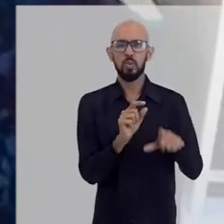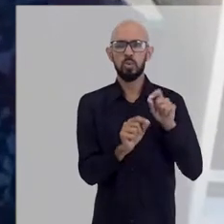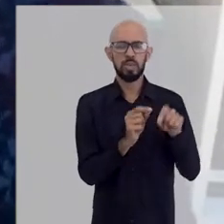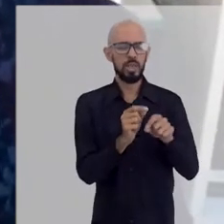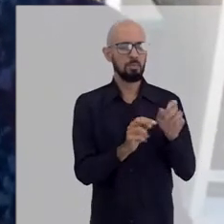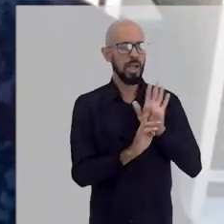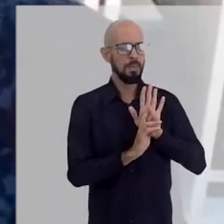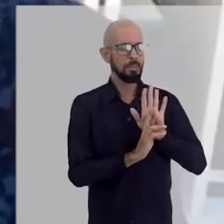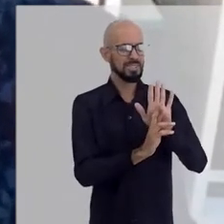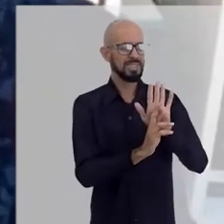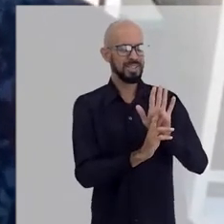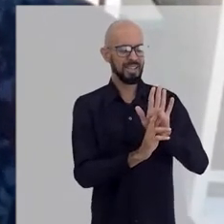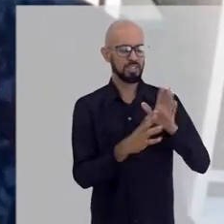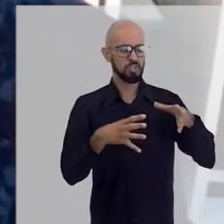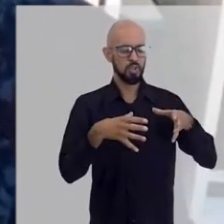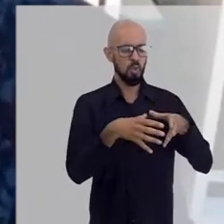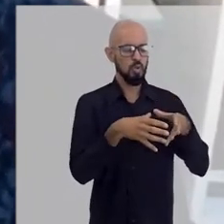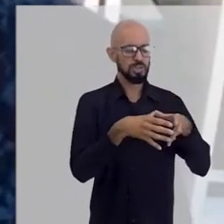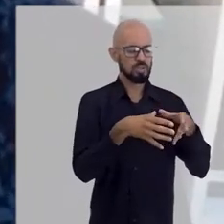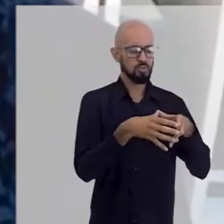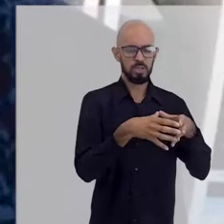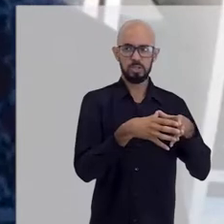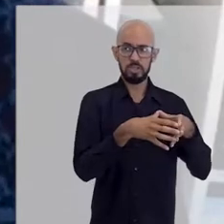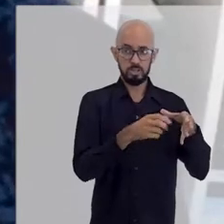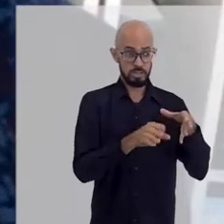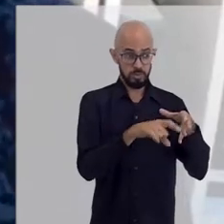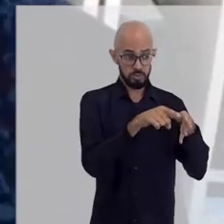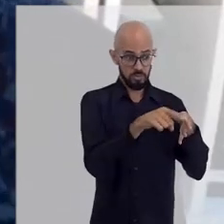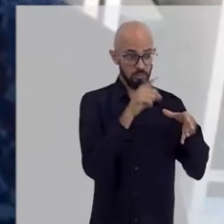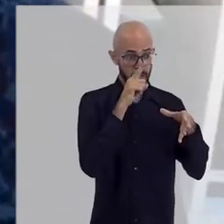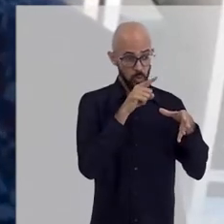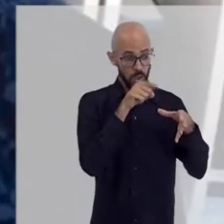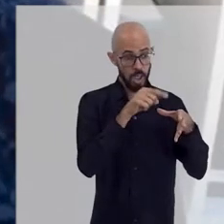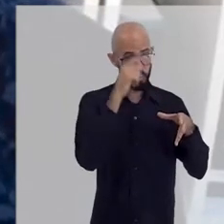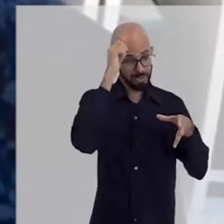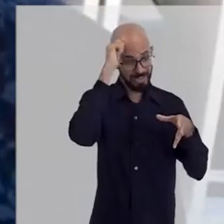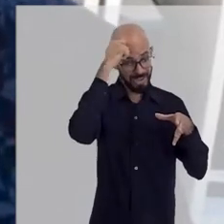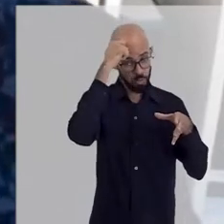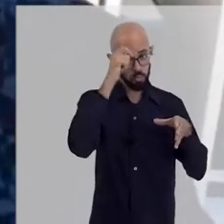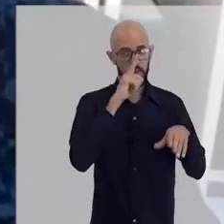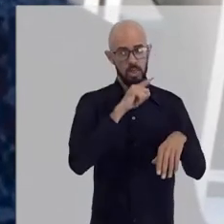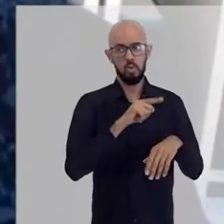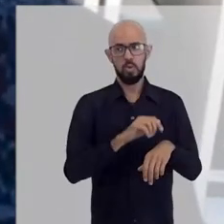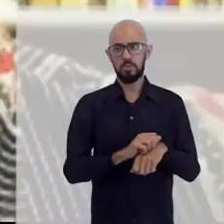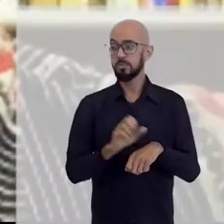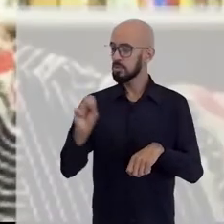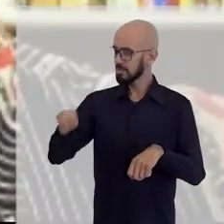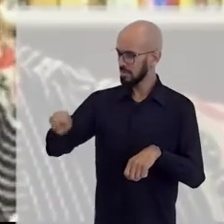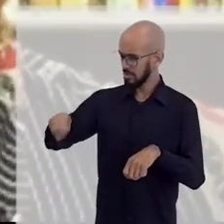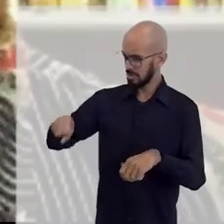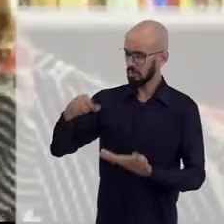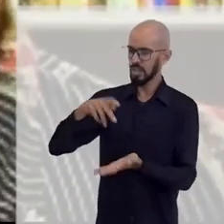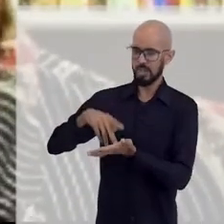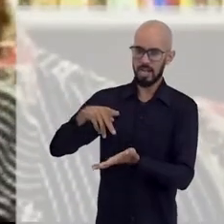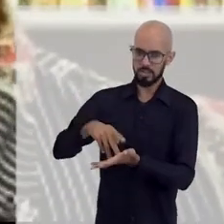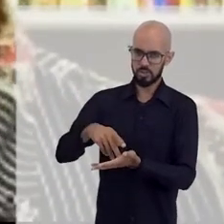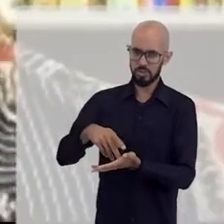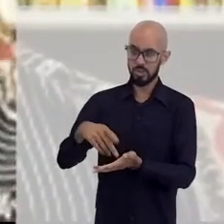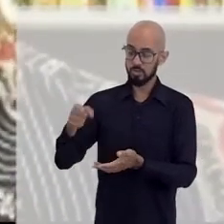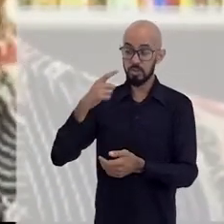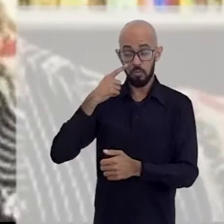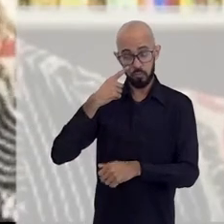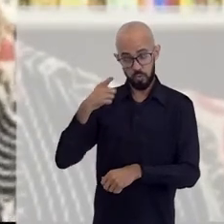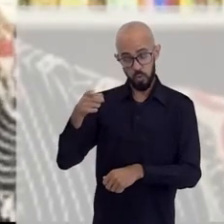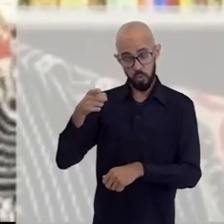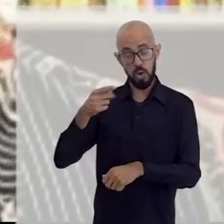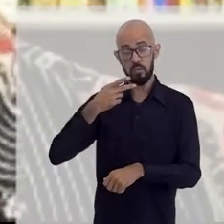estamos representando toda uma coletividade. Se nós falharmos, são os negros que falharam. Isso, exatamente. Aí alguém vai dizer assim,